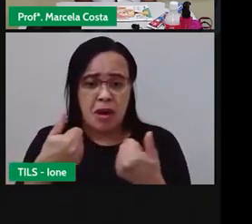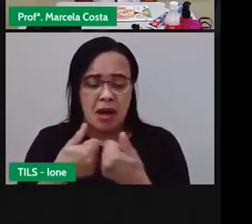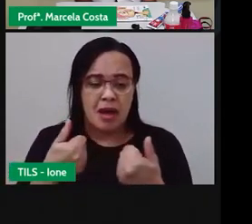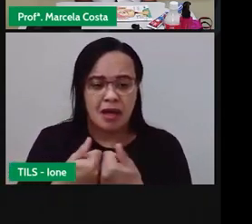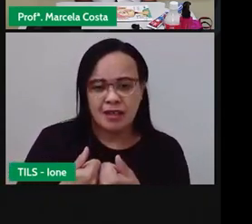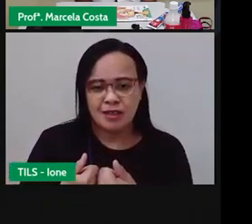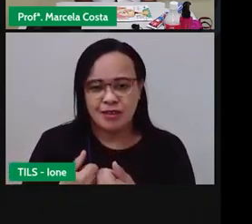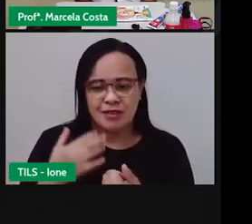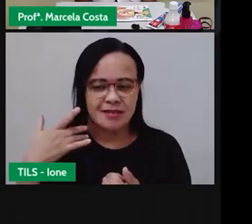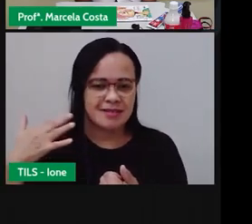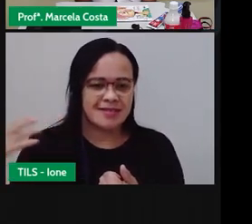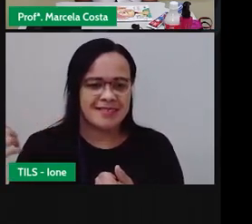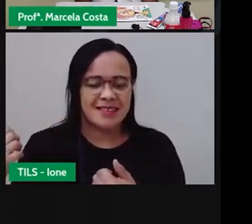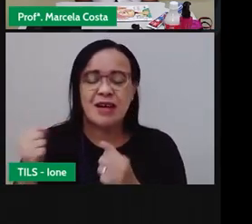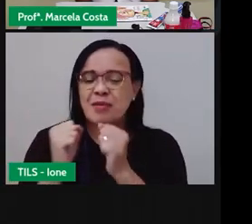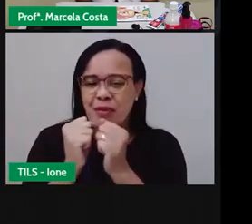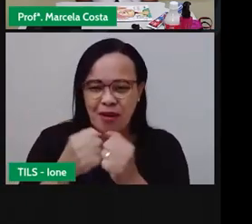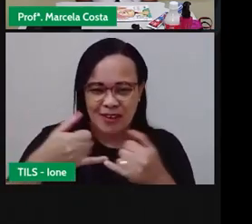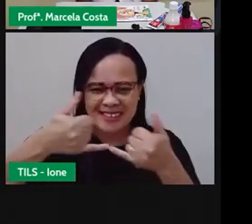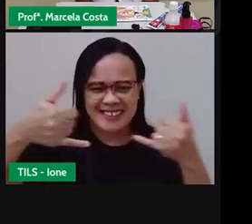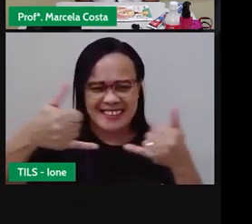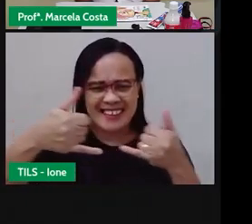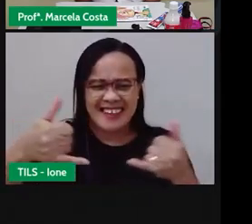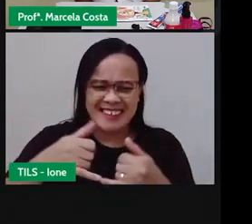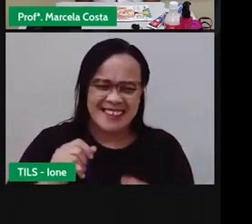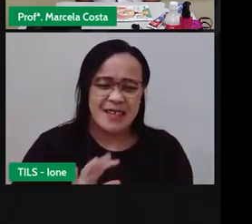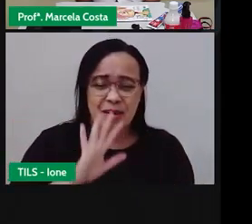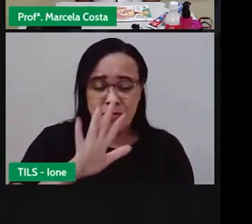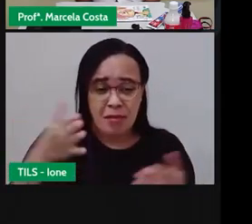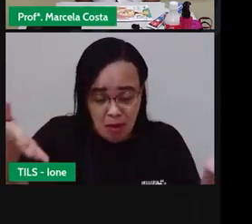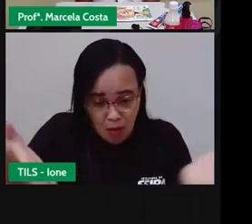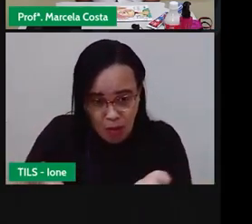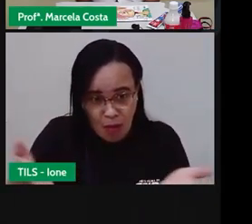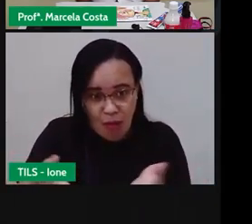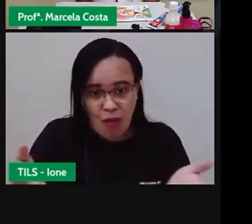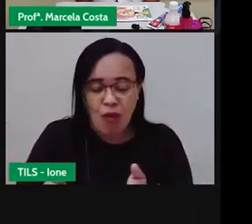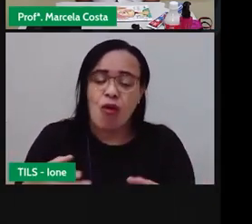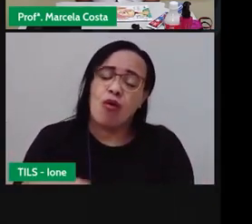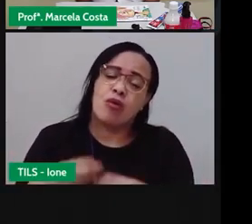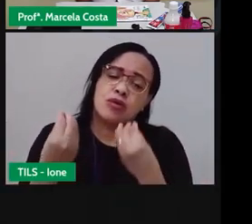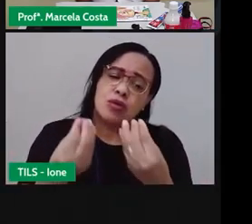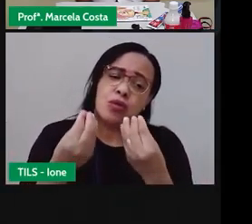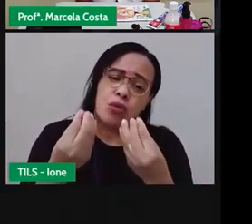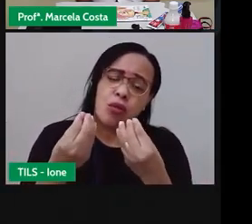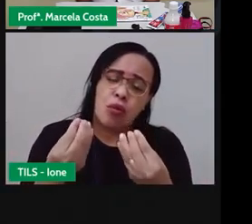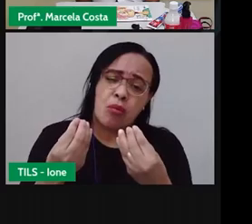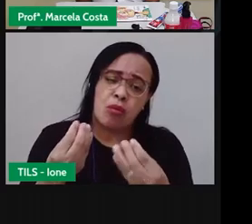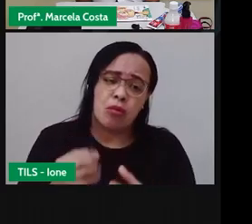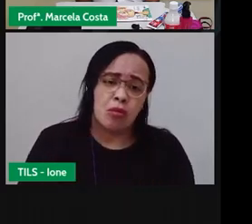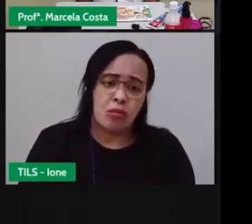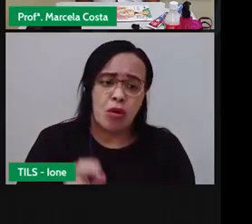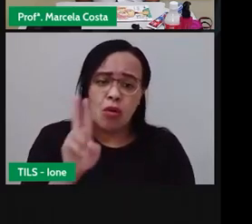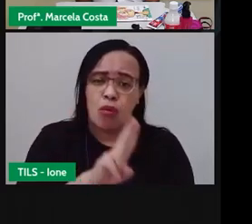nos atraímos. Mas hoje estou aqui, aberta e sem uso.